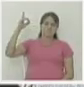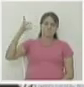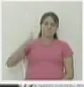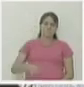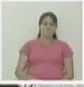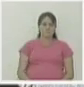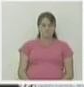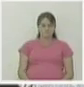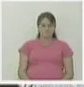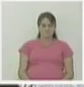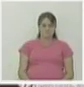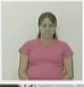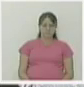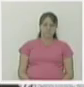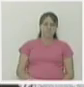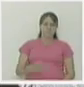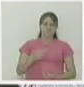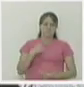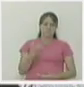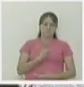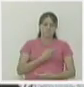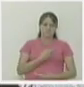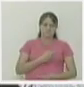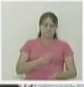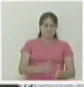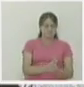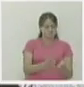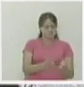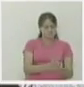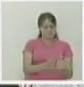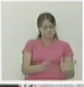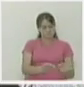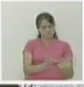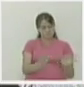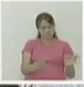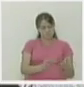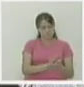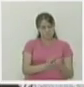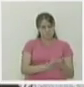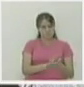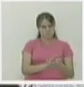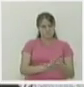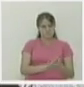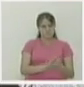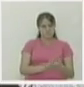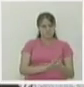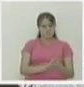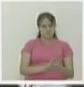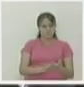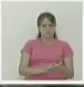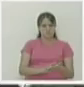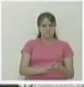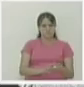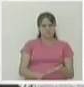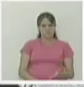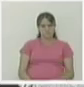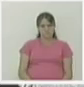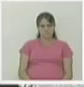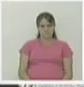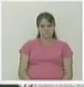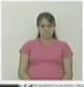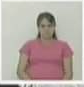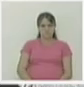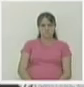o pequeno que nós somos, a pobreza que nós somos menos do que formiguinhas ao lado de